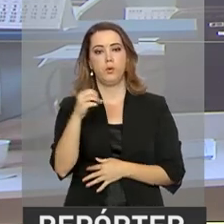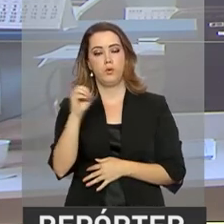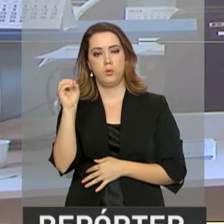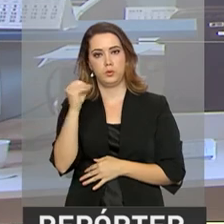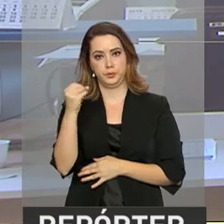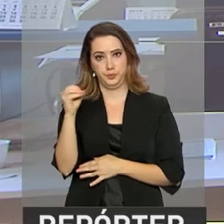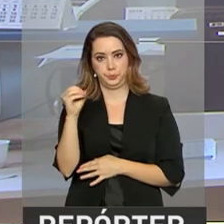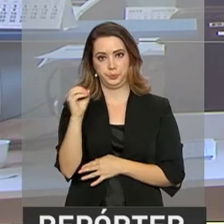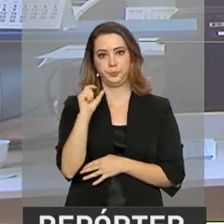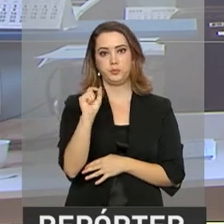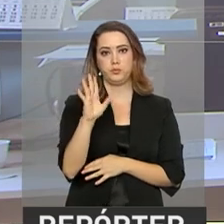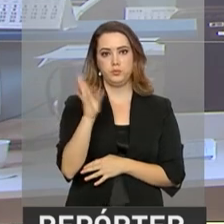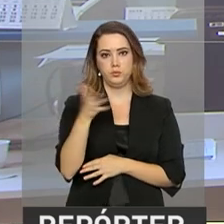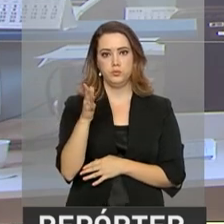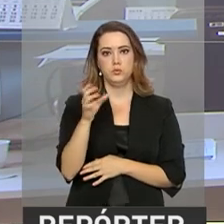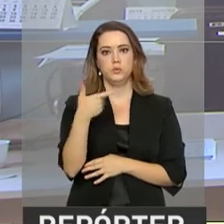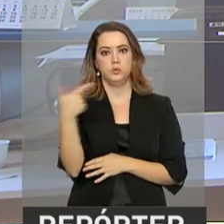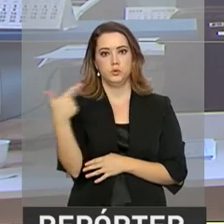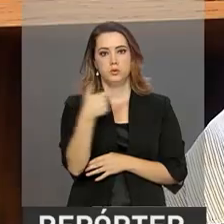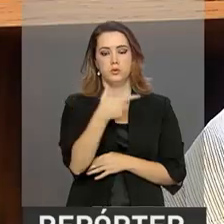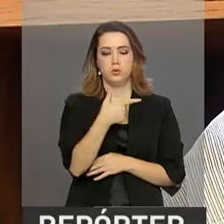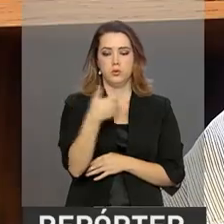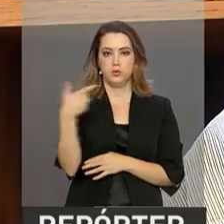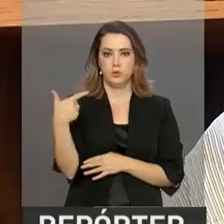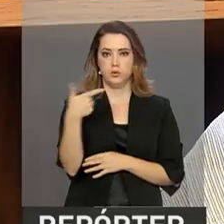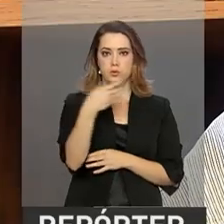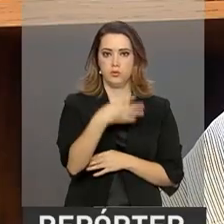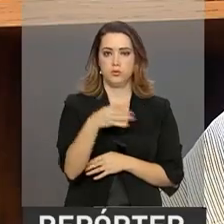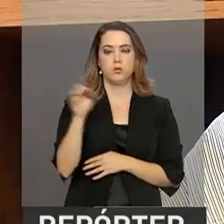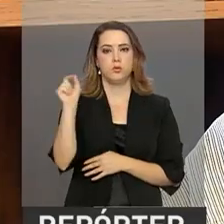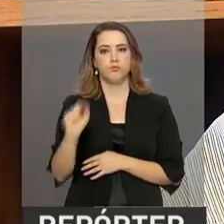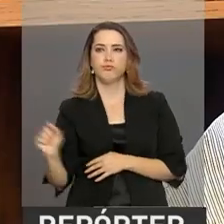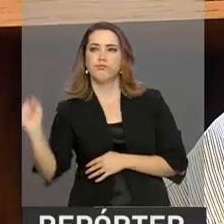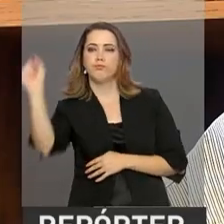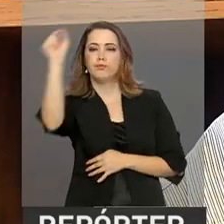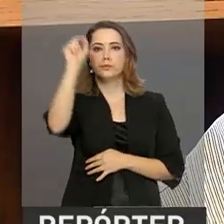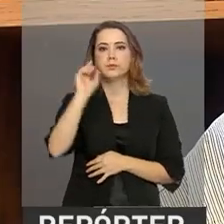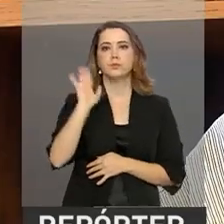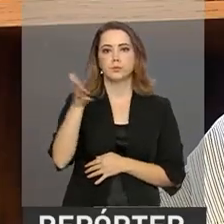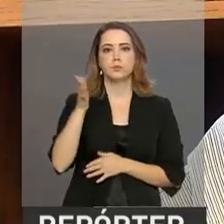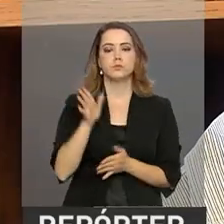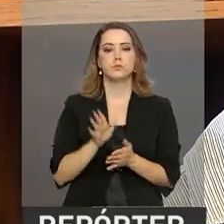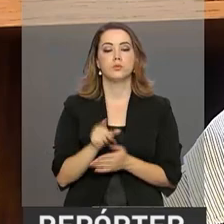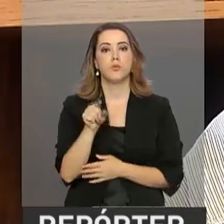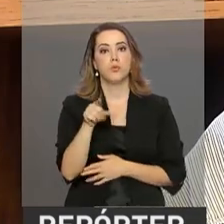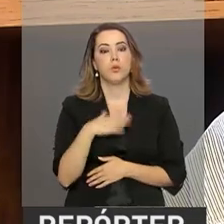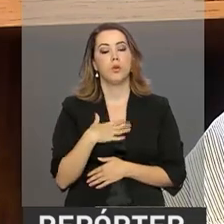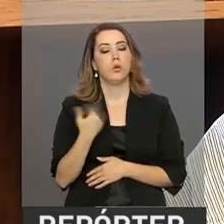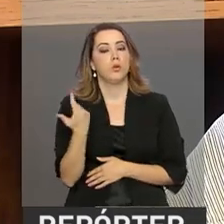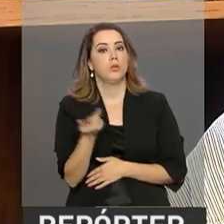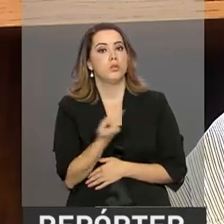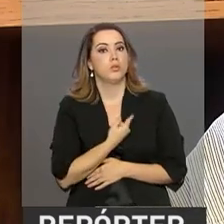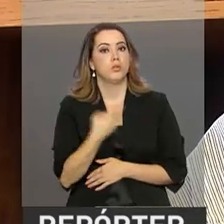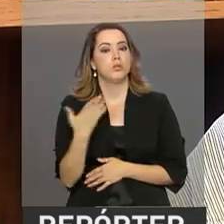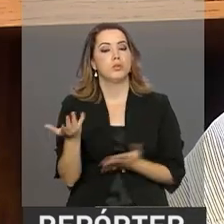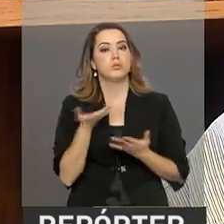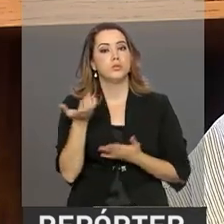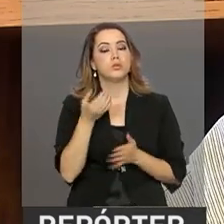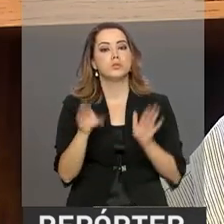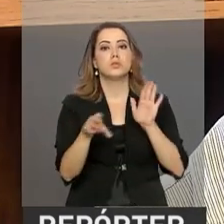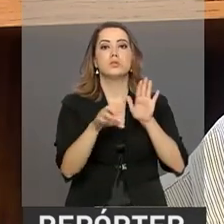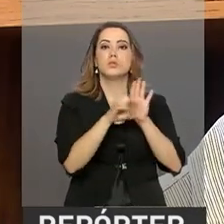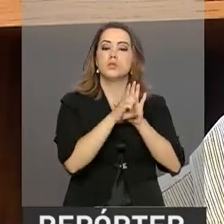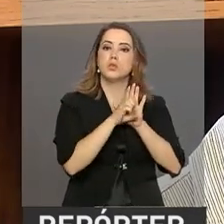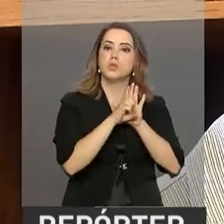aprovadas iniciativas de 24 estados. O que a gente quer com esse resultado, né, com esse edital, é, de certa forma, assim,